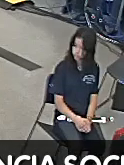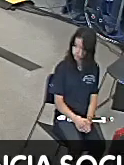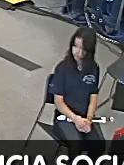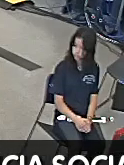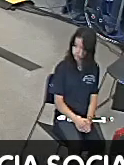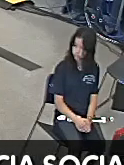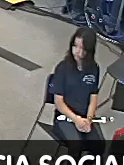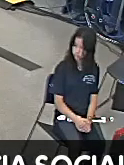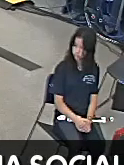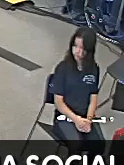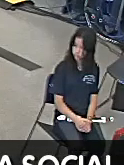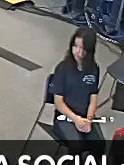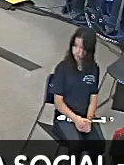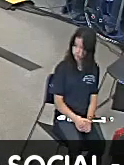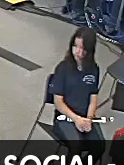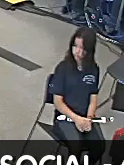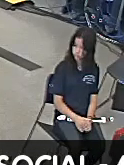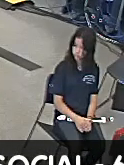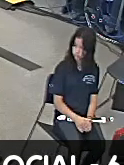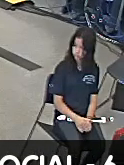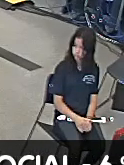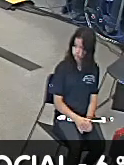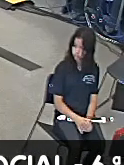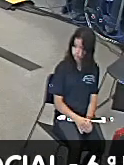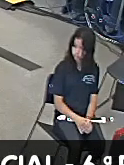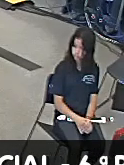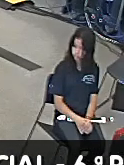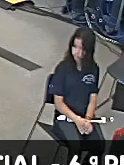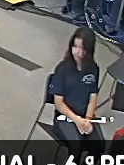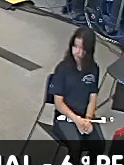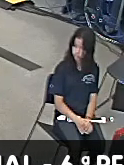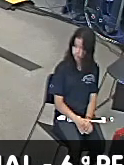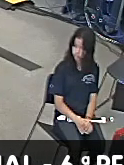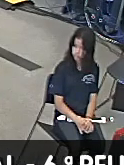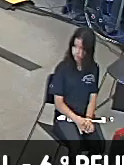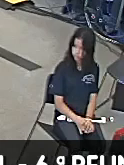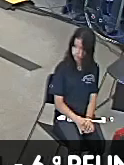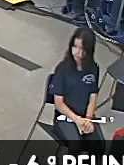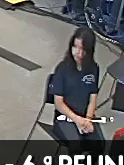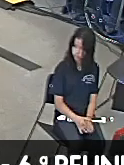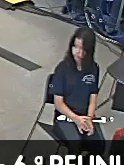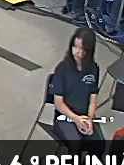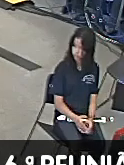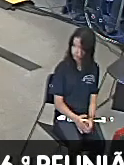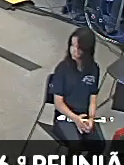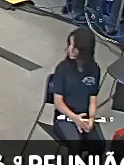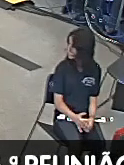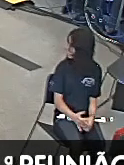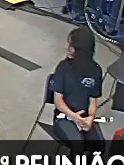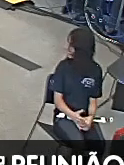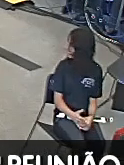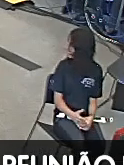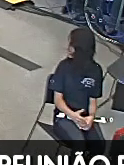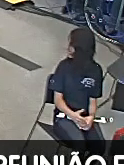aqui, né? Minha vida tinha trilhado em outro caminho, só tenho que agradecer.